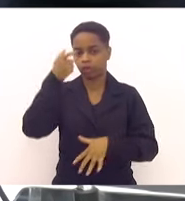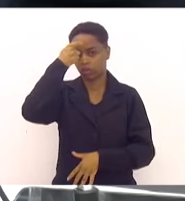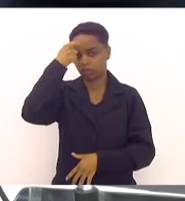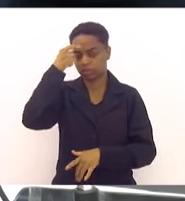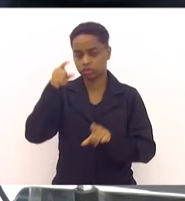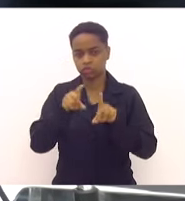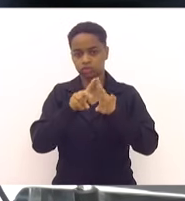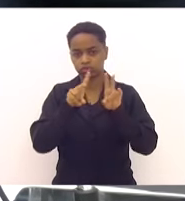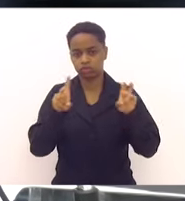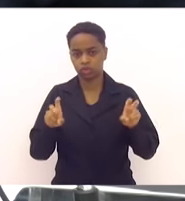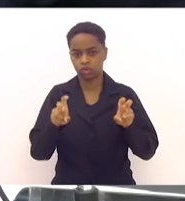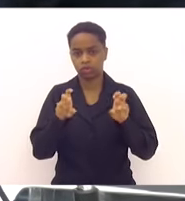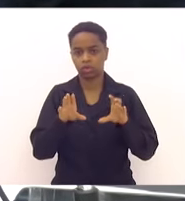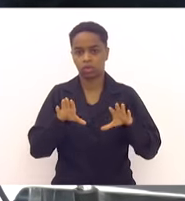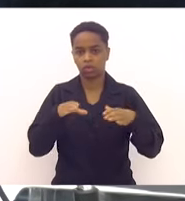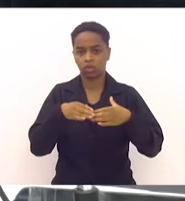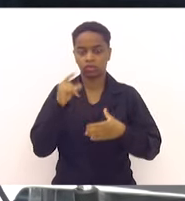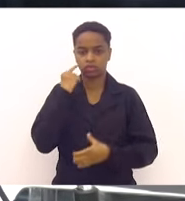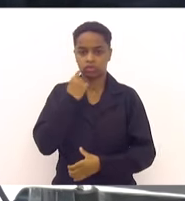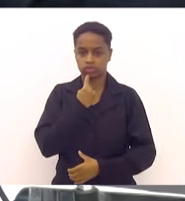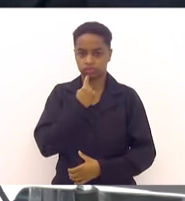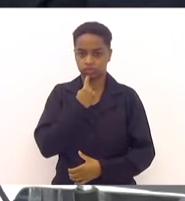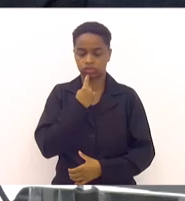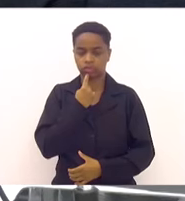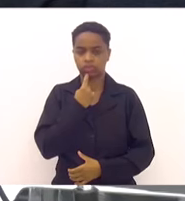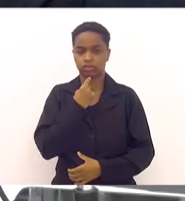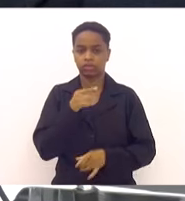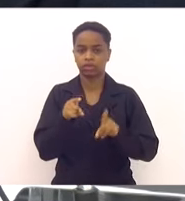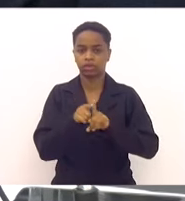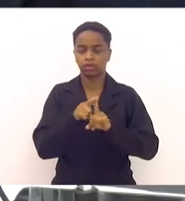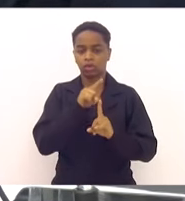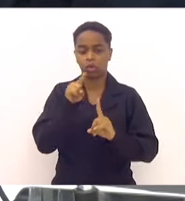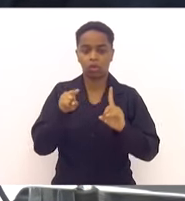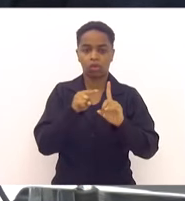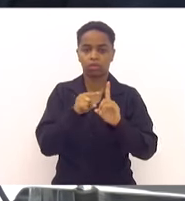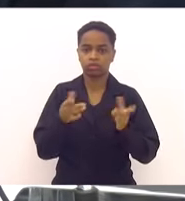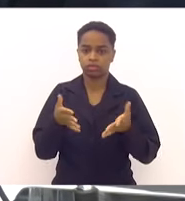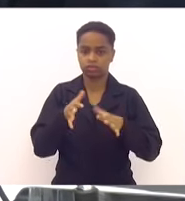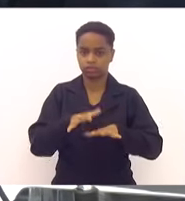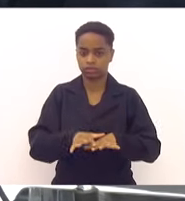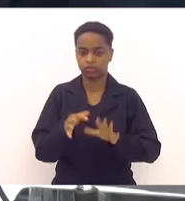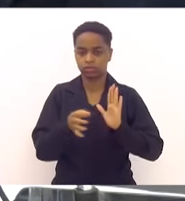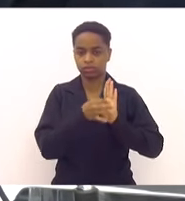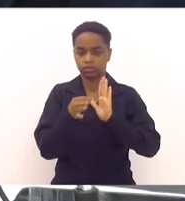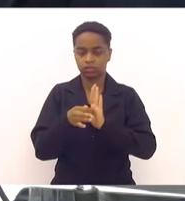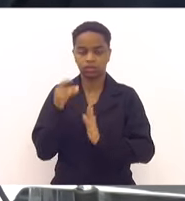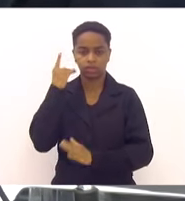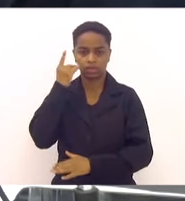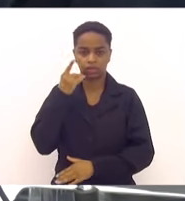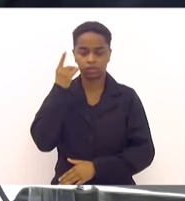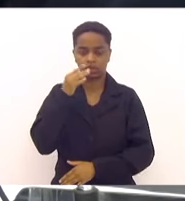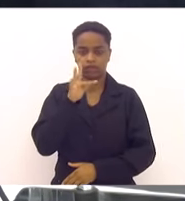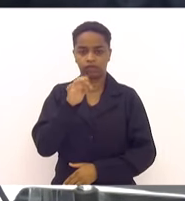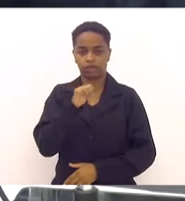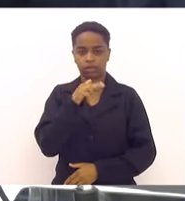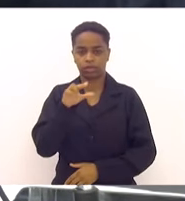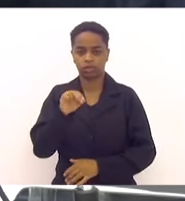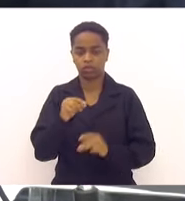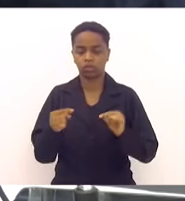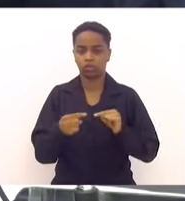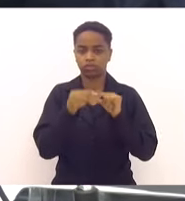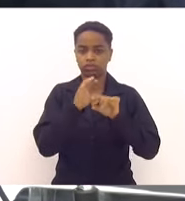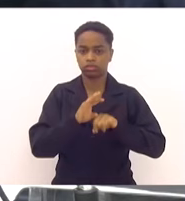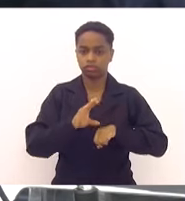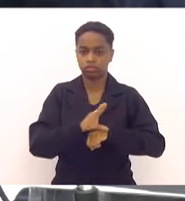em relação à comunidade surda, visando a inclusão. O parecer do deputado Filipinho Raves foi pela constitucionalidade